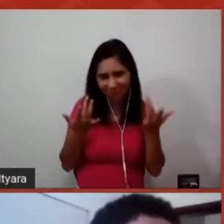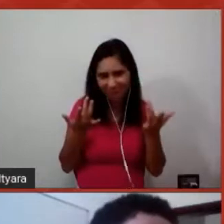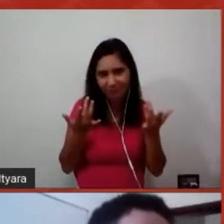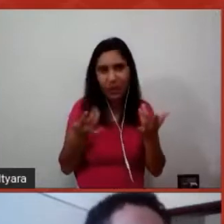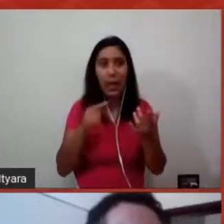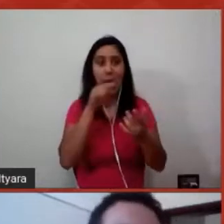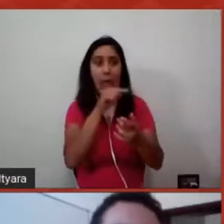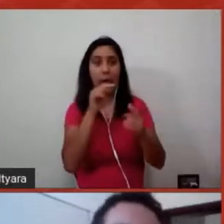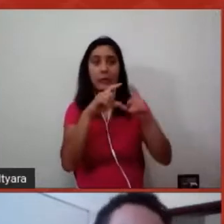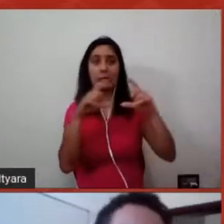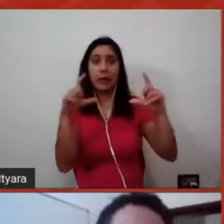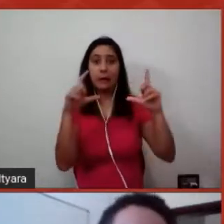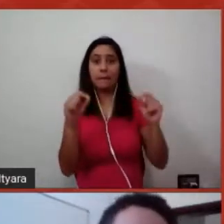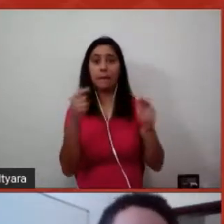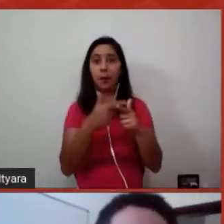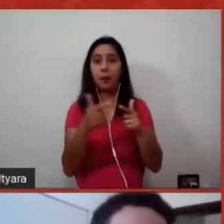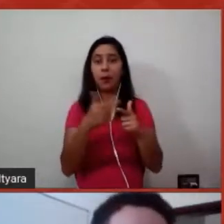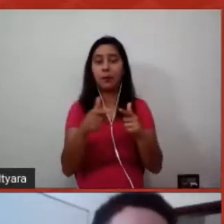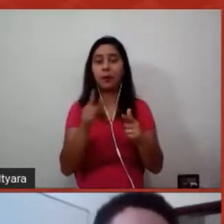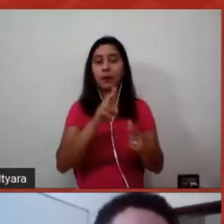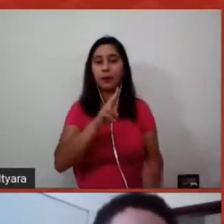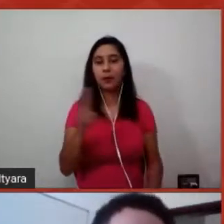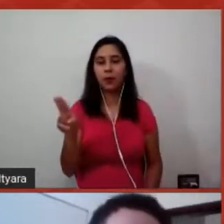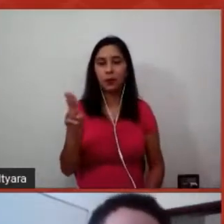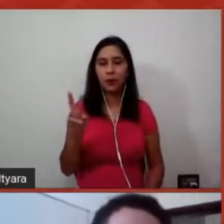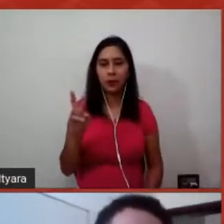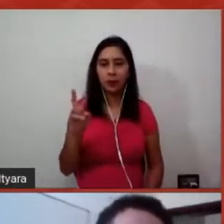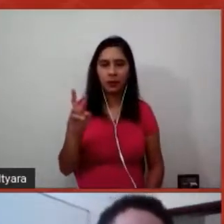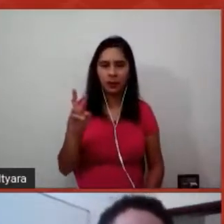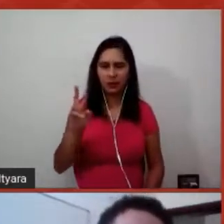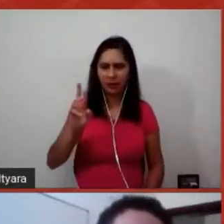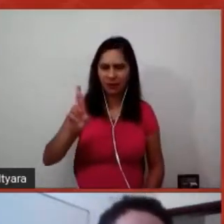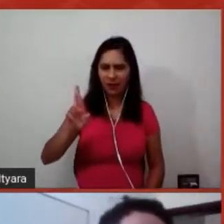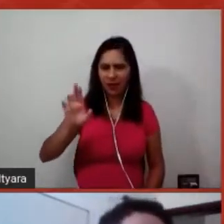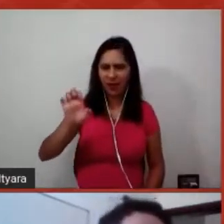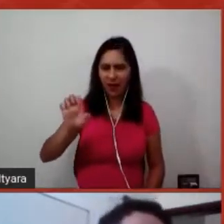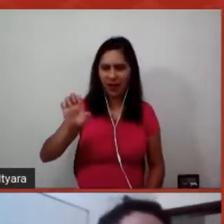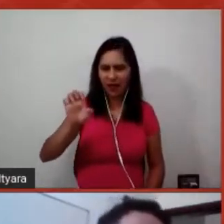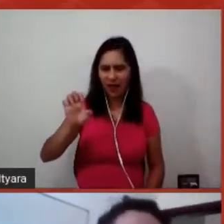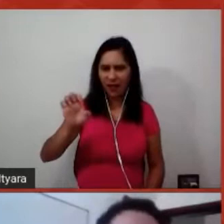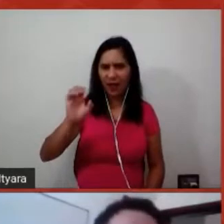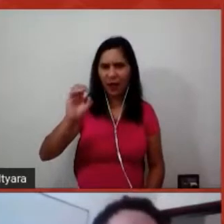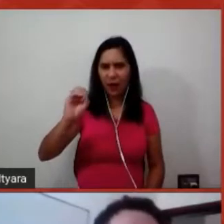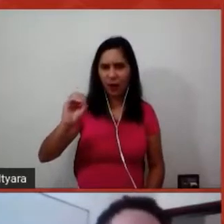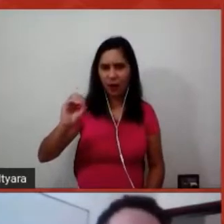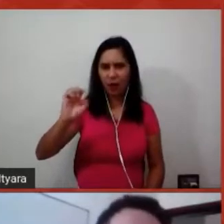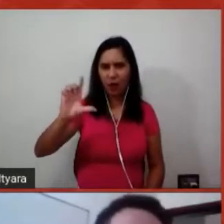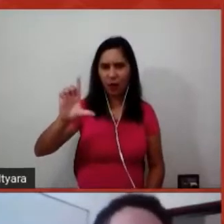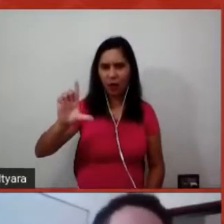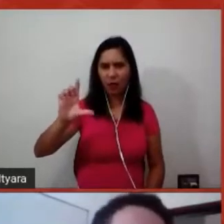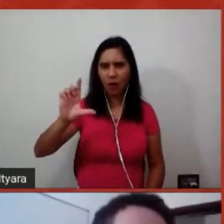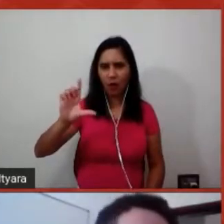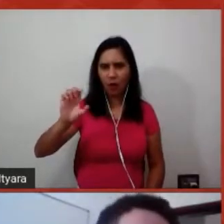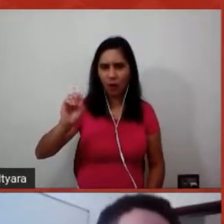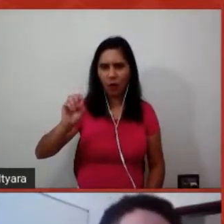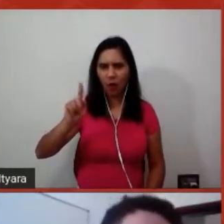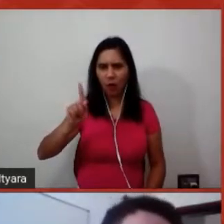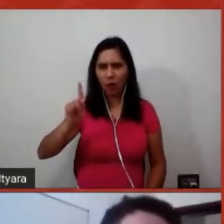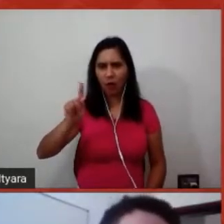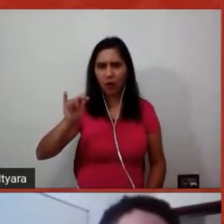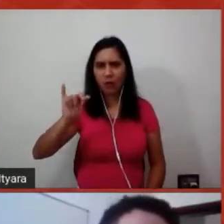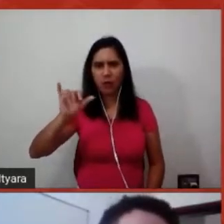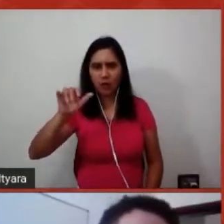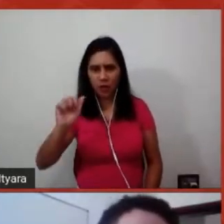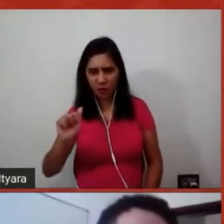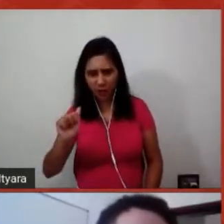problema é denominada reologia, menino. Né? Eu vou começar a narração e eles vão assumir os dois personagens aí,